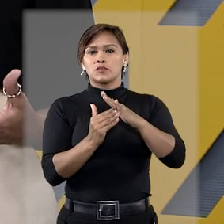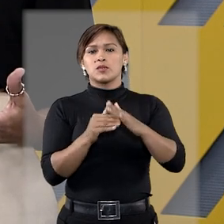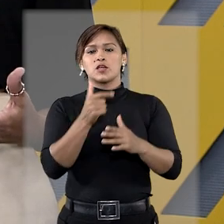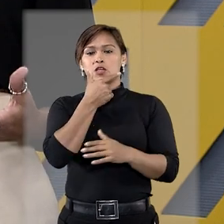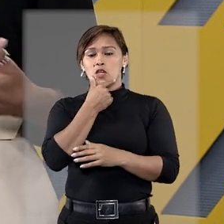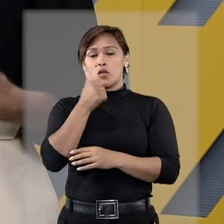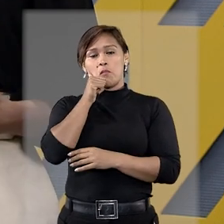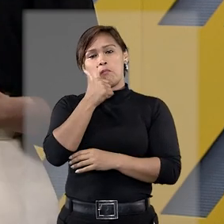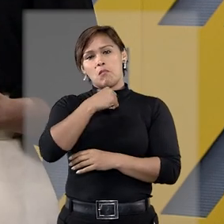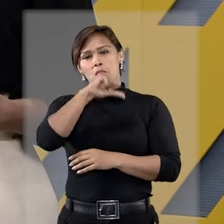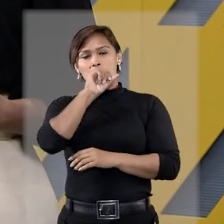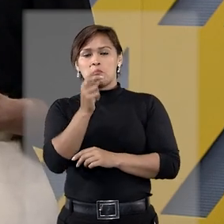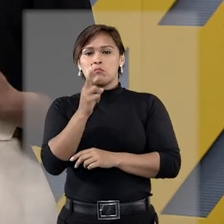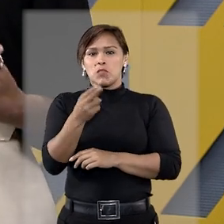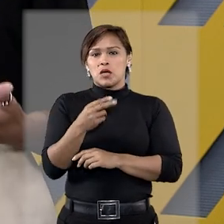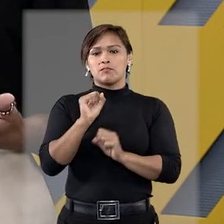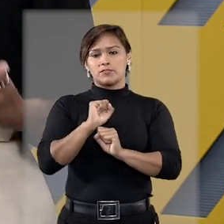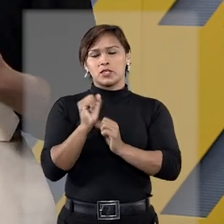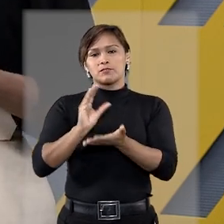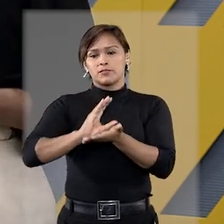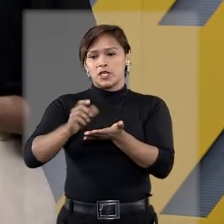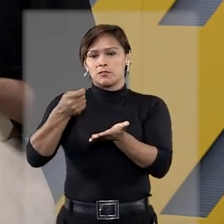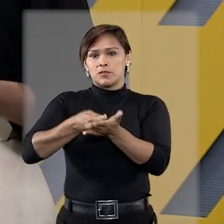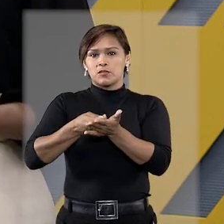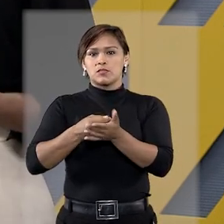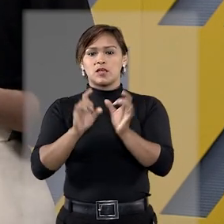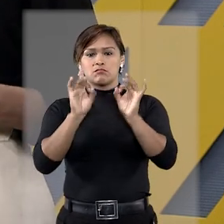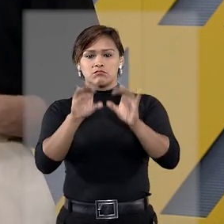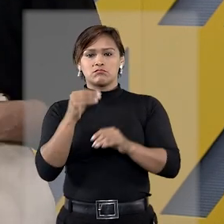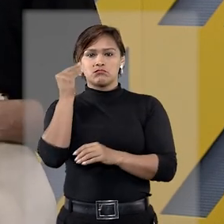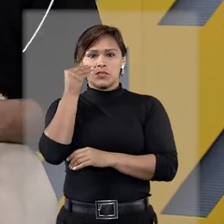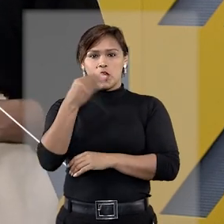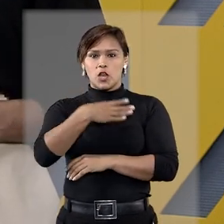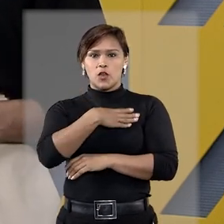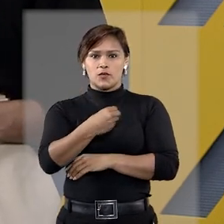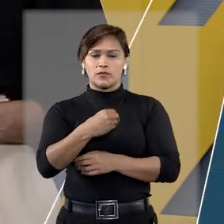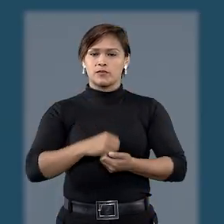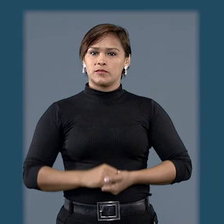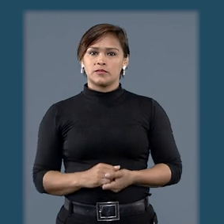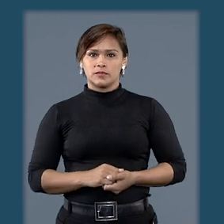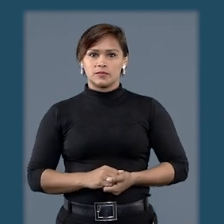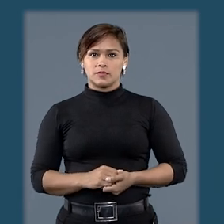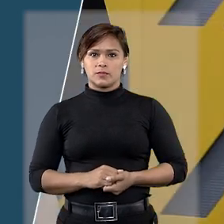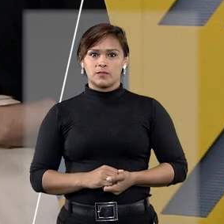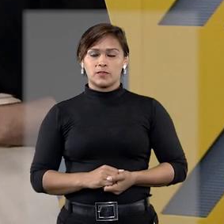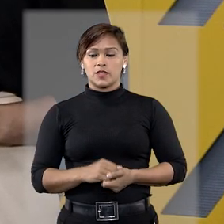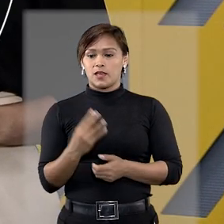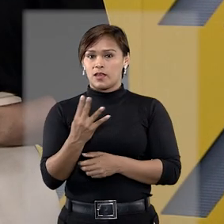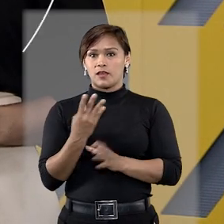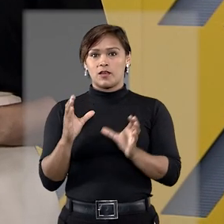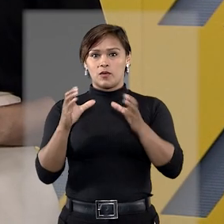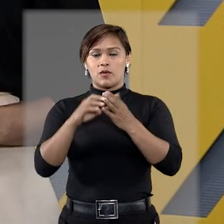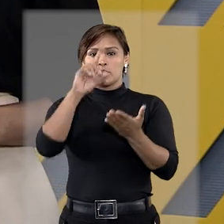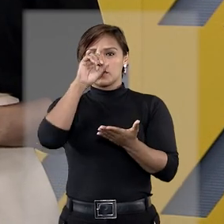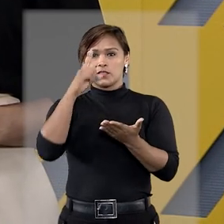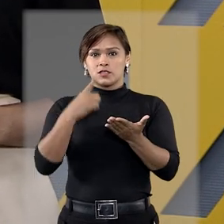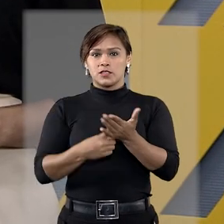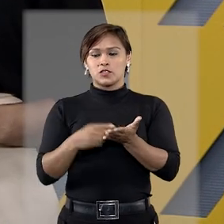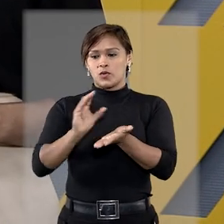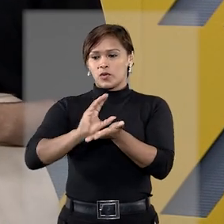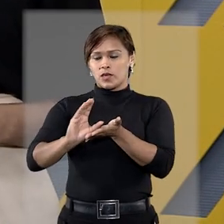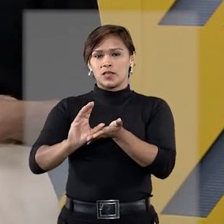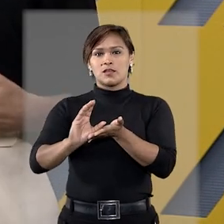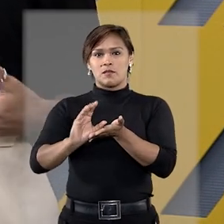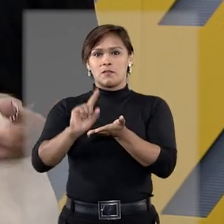impedimento para que os pais sejam condenados a reparar os danos experimentados pelos filhos. E a quarta turma decidiu